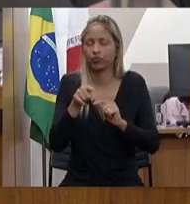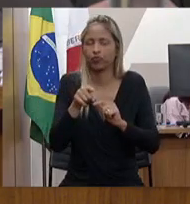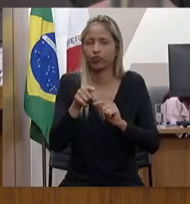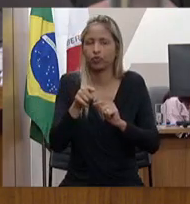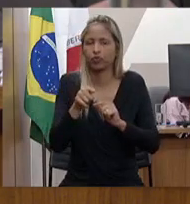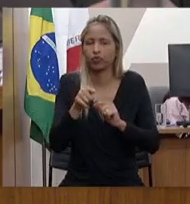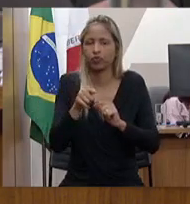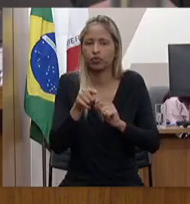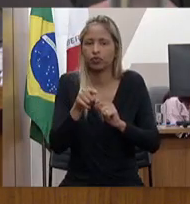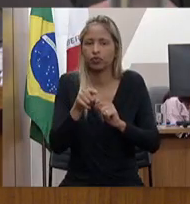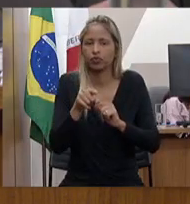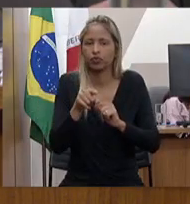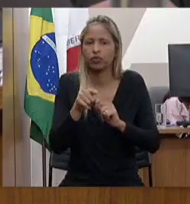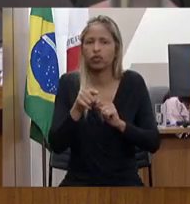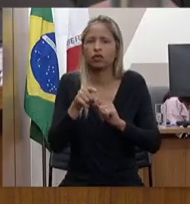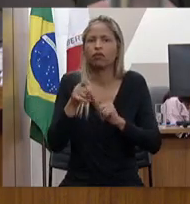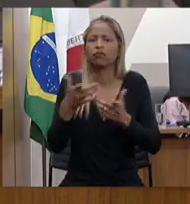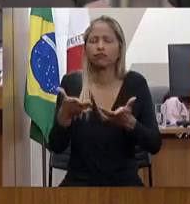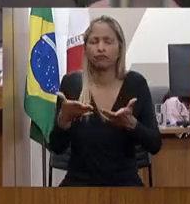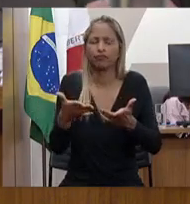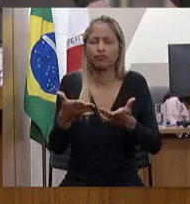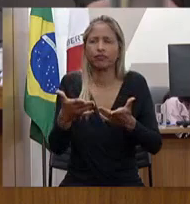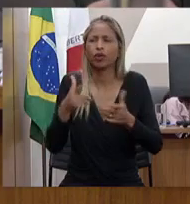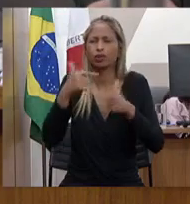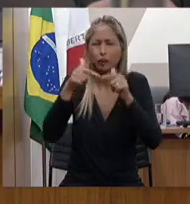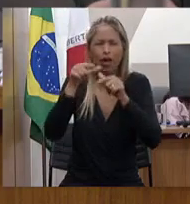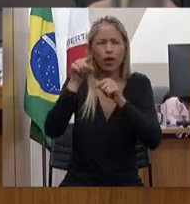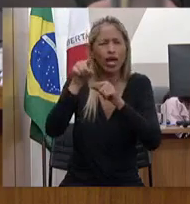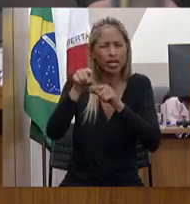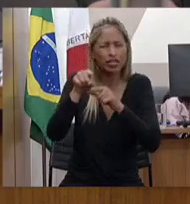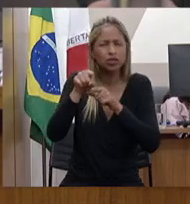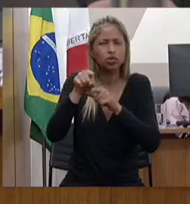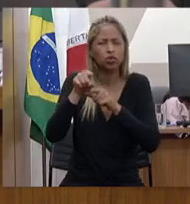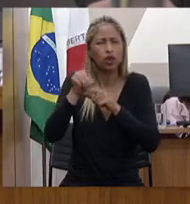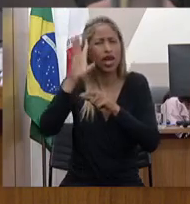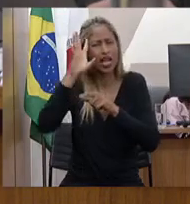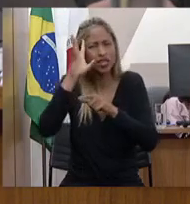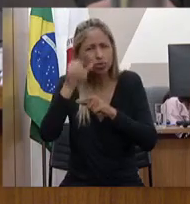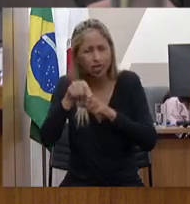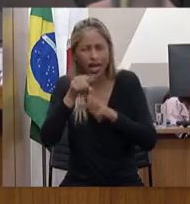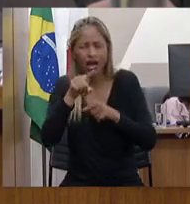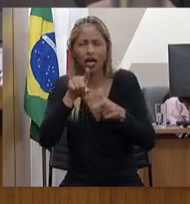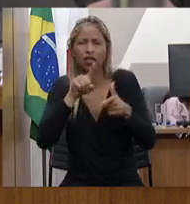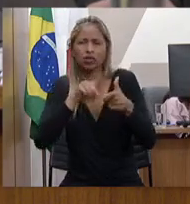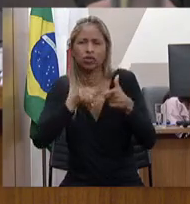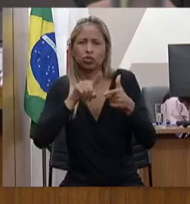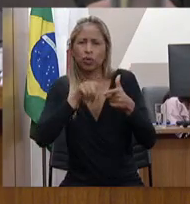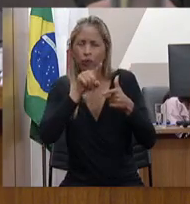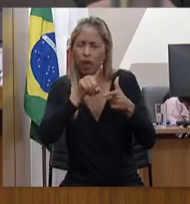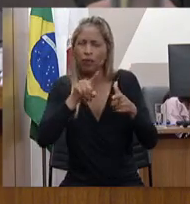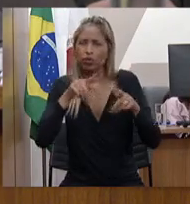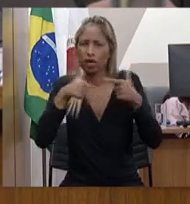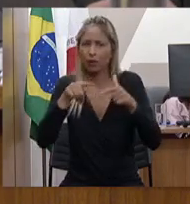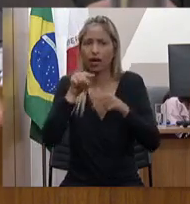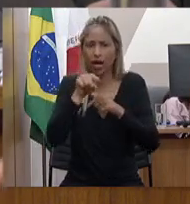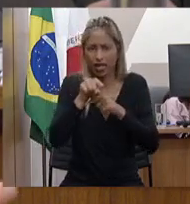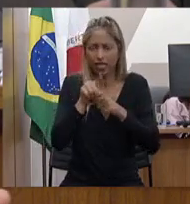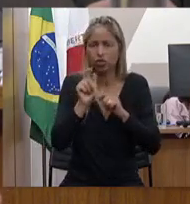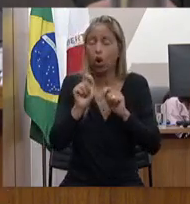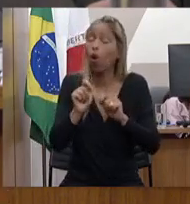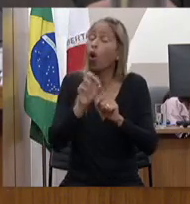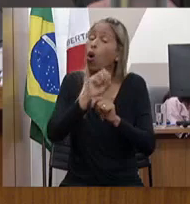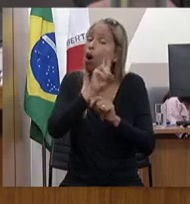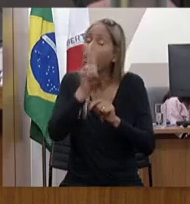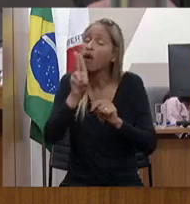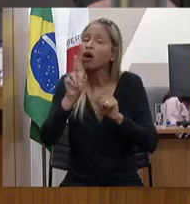gente tenha trabalho né Será que o trabalho é isso Será que o resultado do trabalho tem que ser esse ou tem jeito de trabalhar diferente